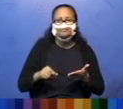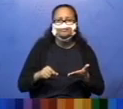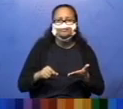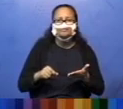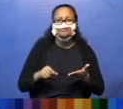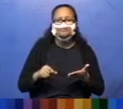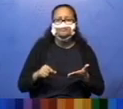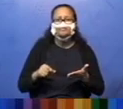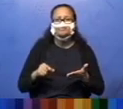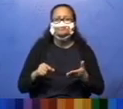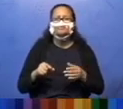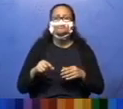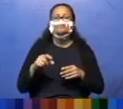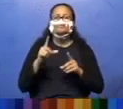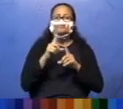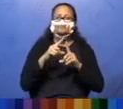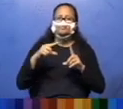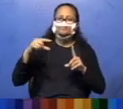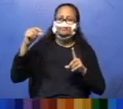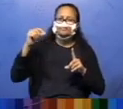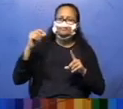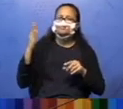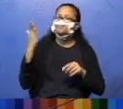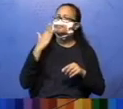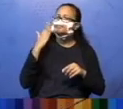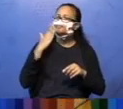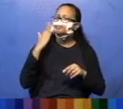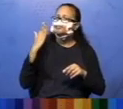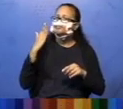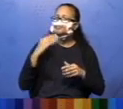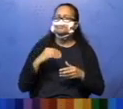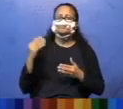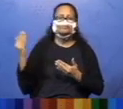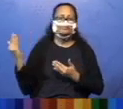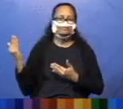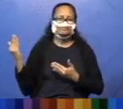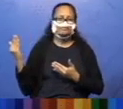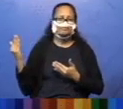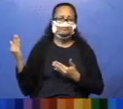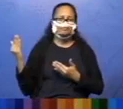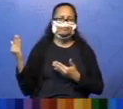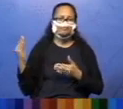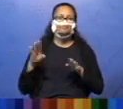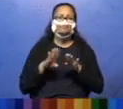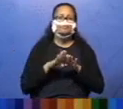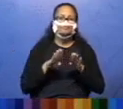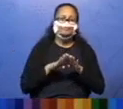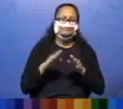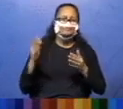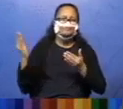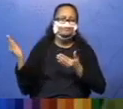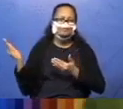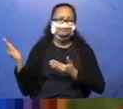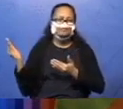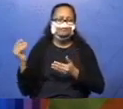na onde? Na hortelã e no manjericão.